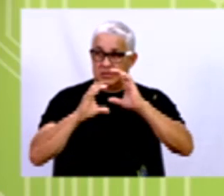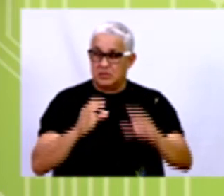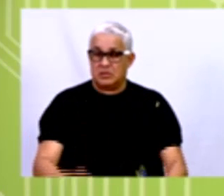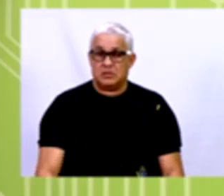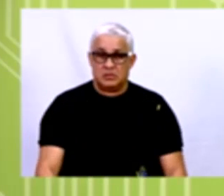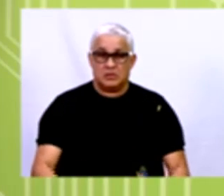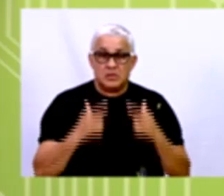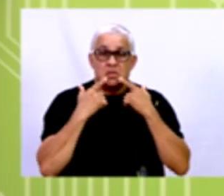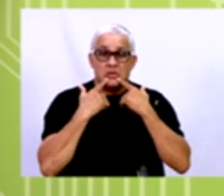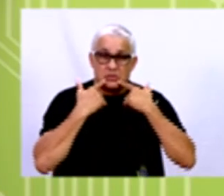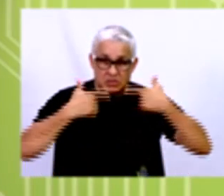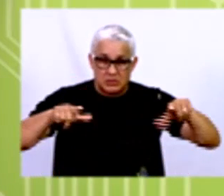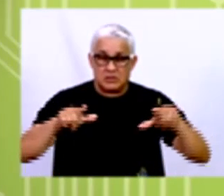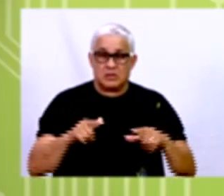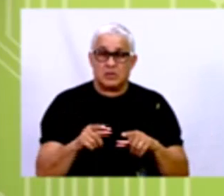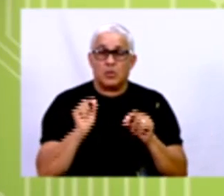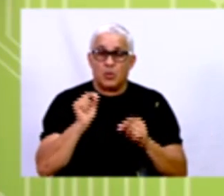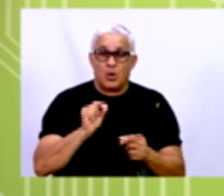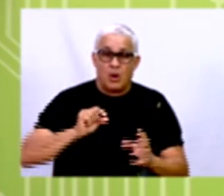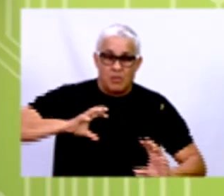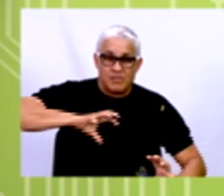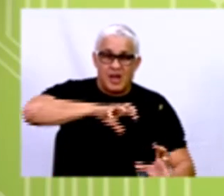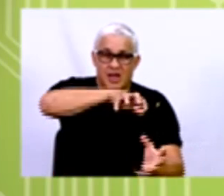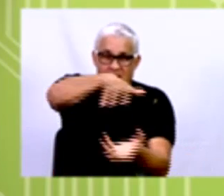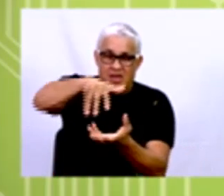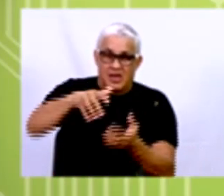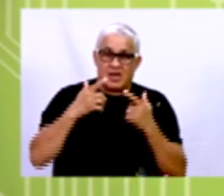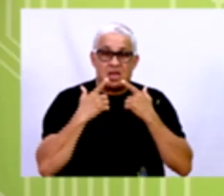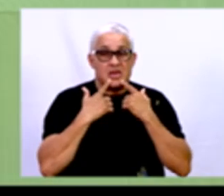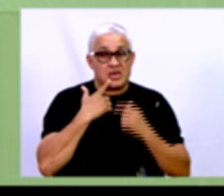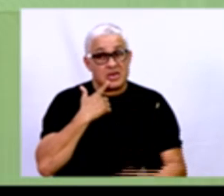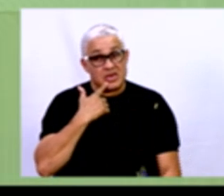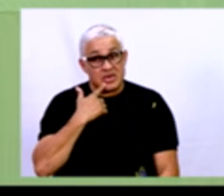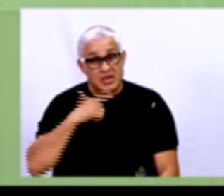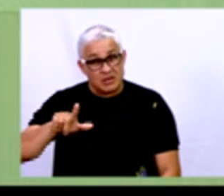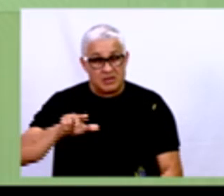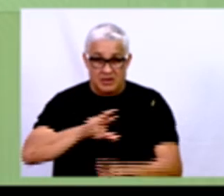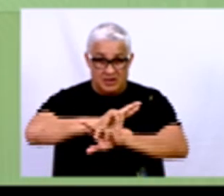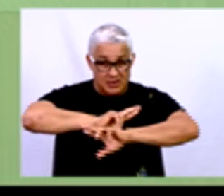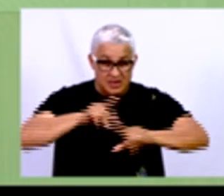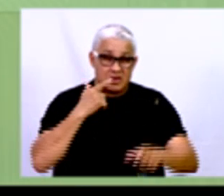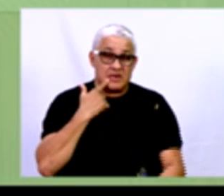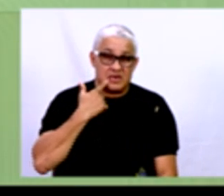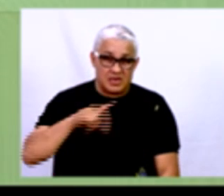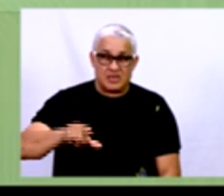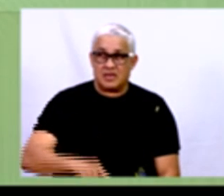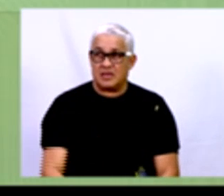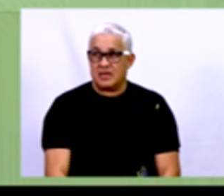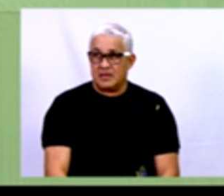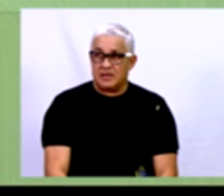Então, a linguagem, ela é assim mundial. Já a língua são os